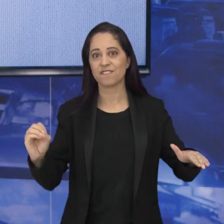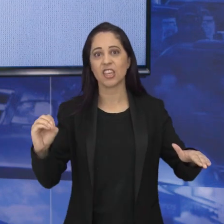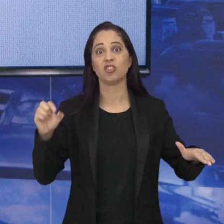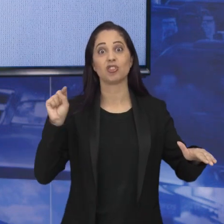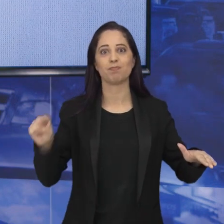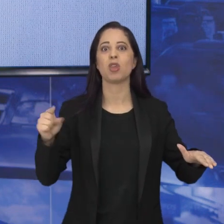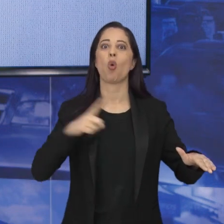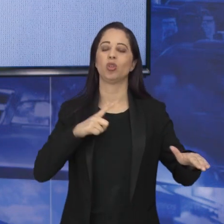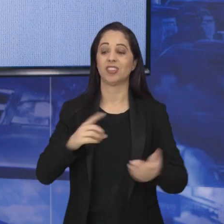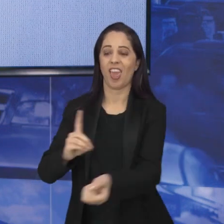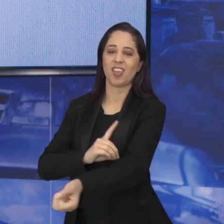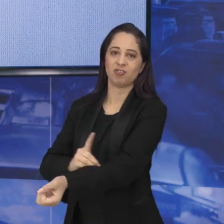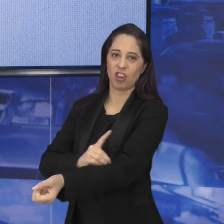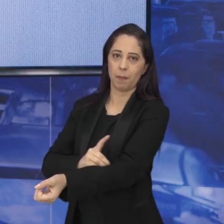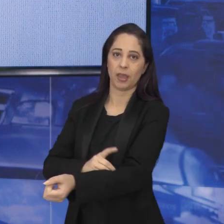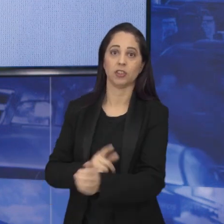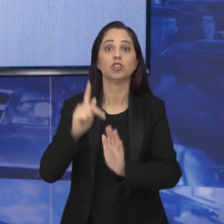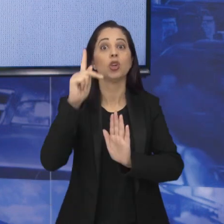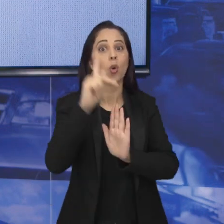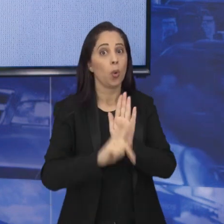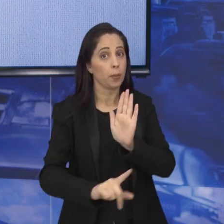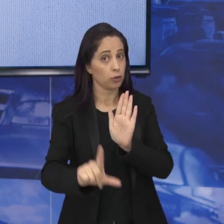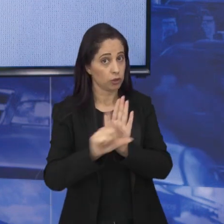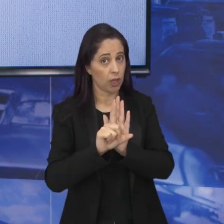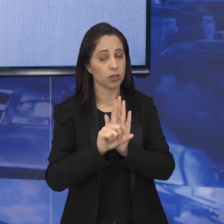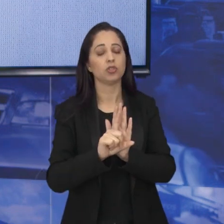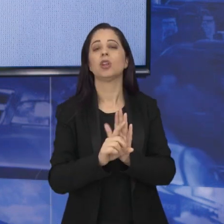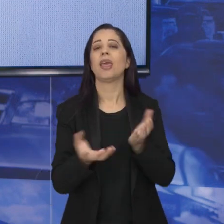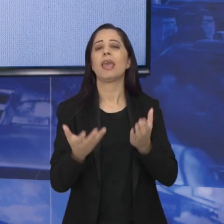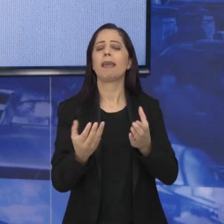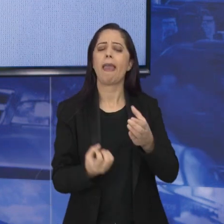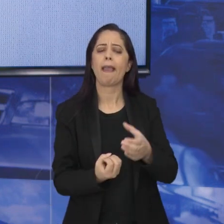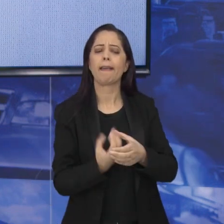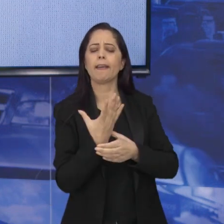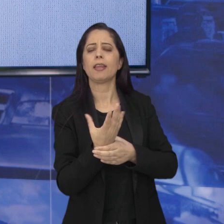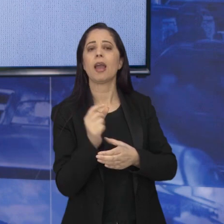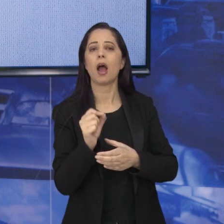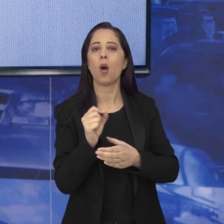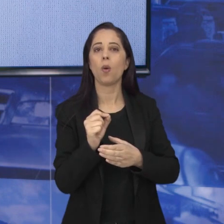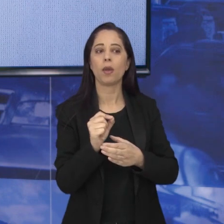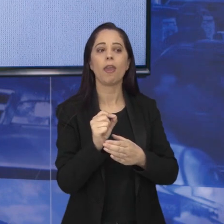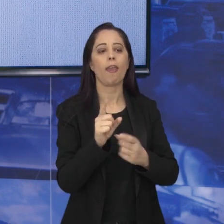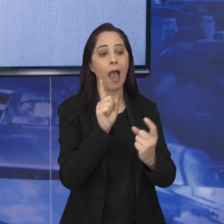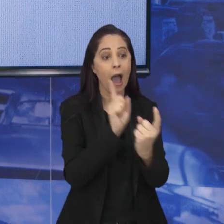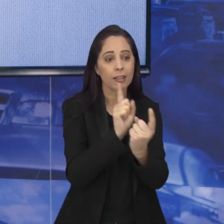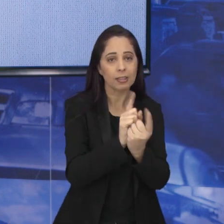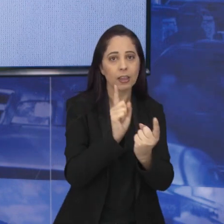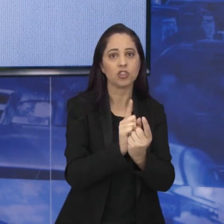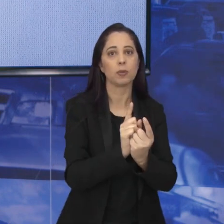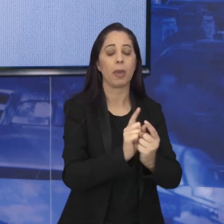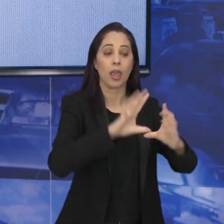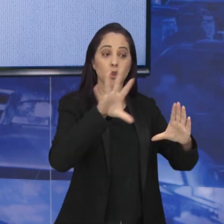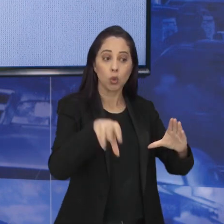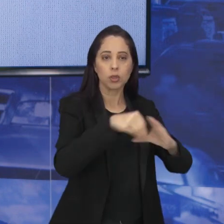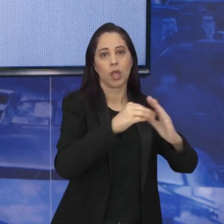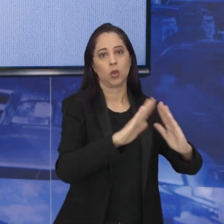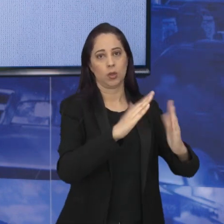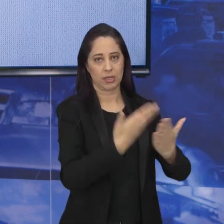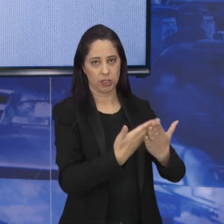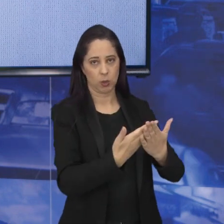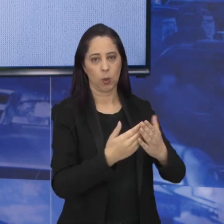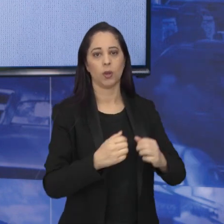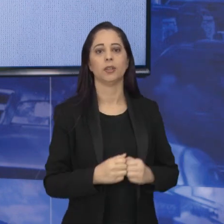E um projeto de lei aqui da Câmara propõe implementar um programa de atenção e proteção aos estudantes dentro das